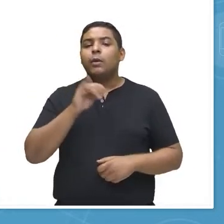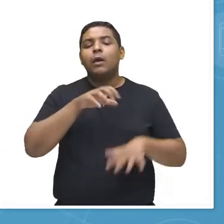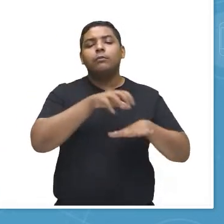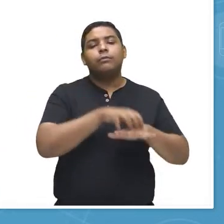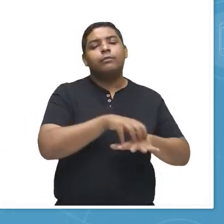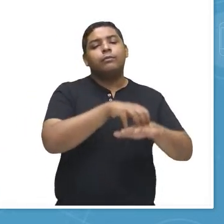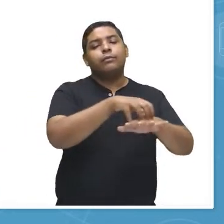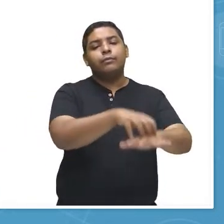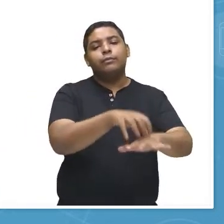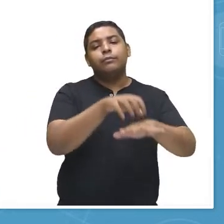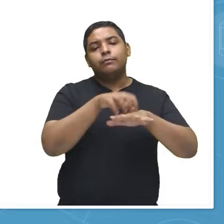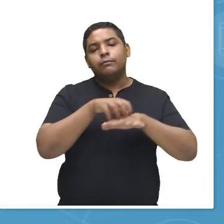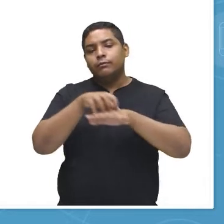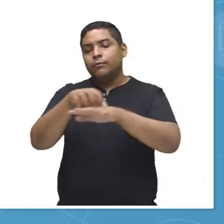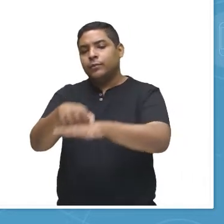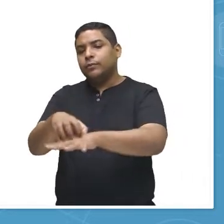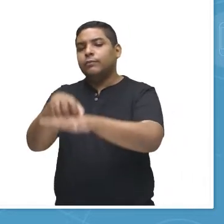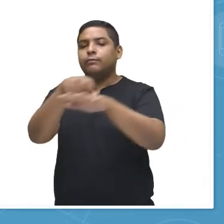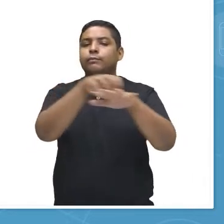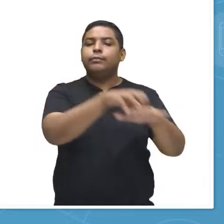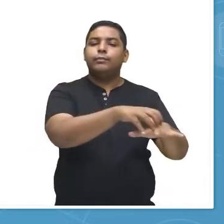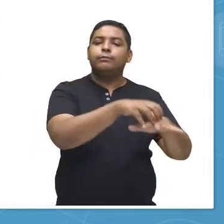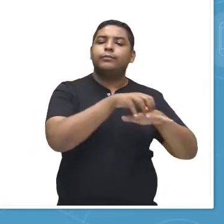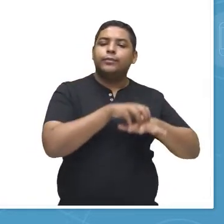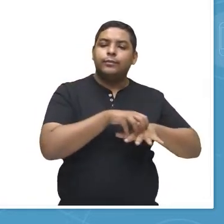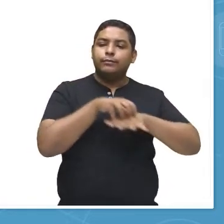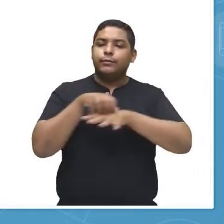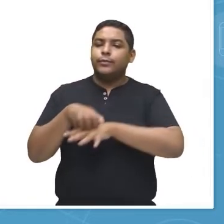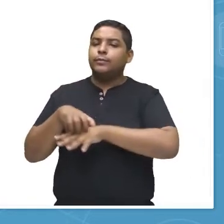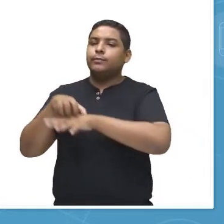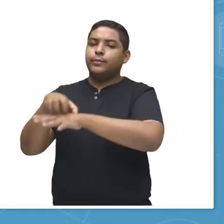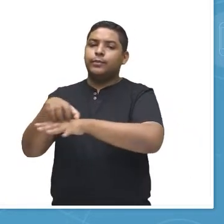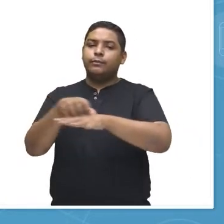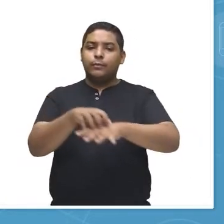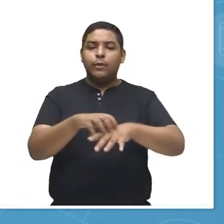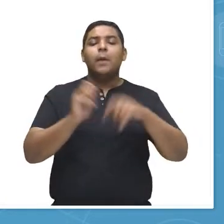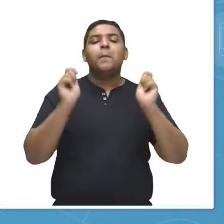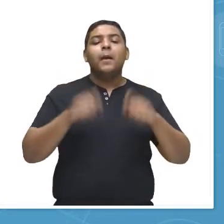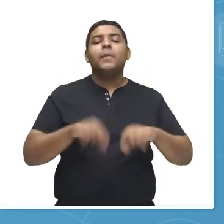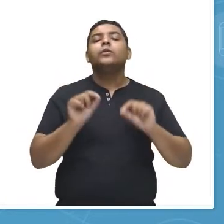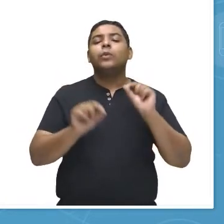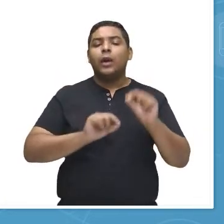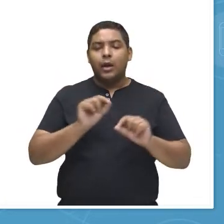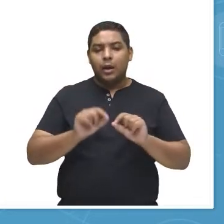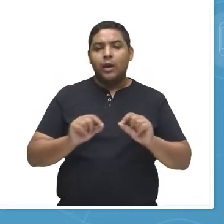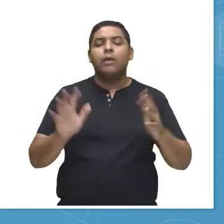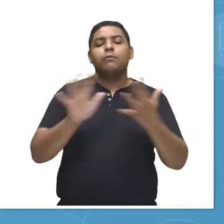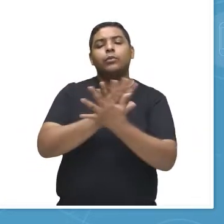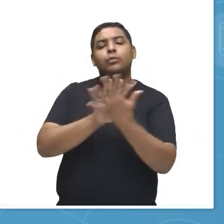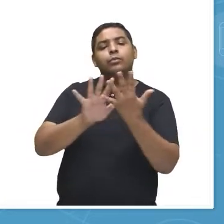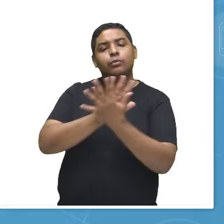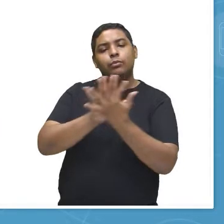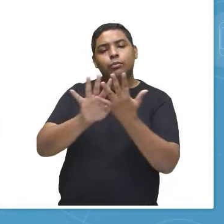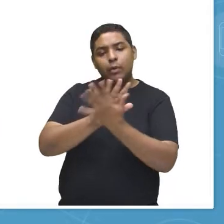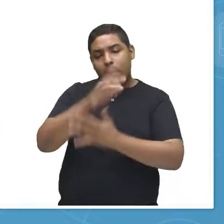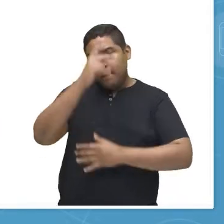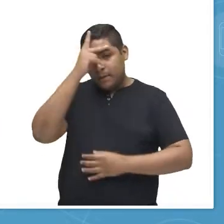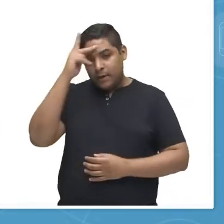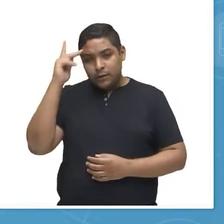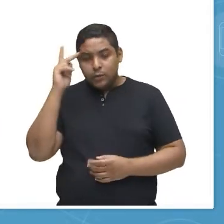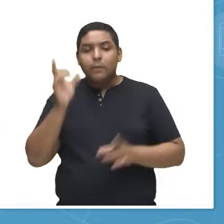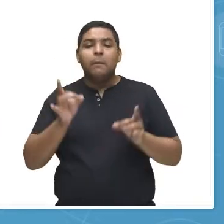se comunicar por meio do transporte, que permite o fluxo de pessoas, mercadorias, informações